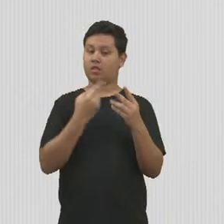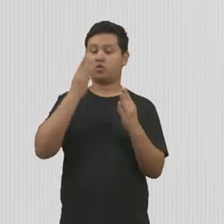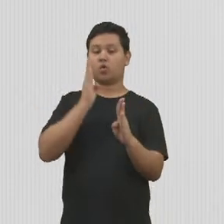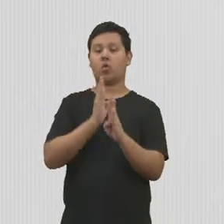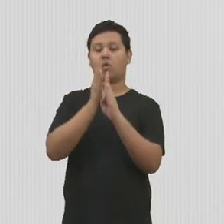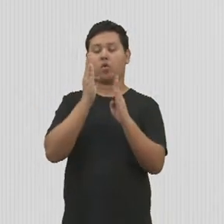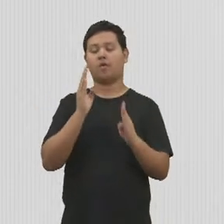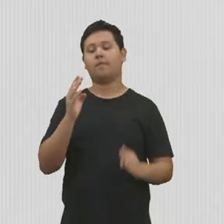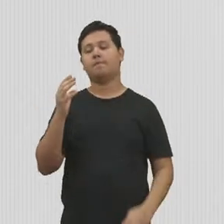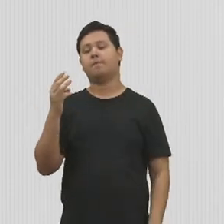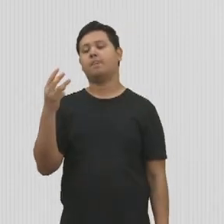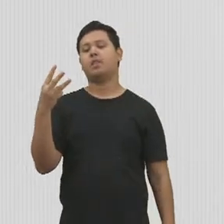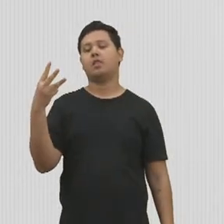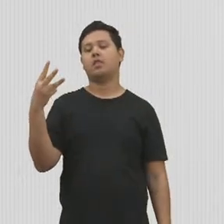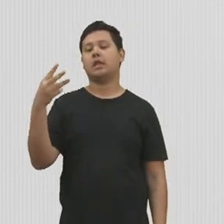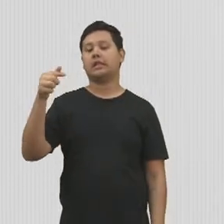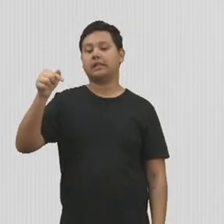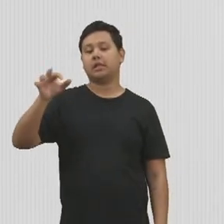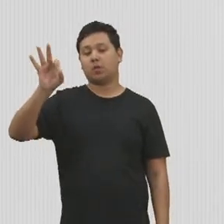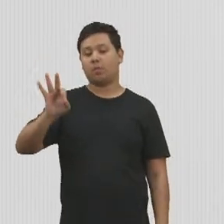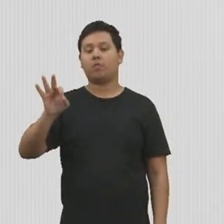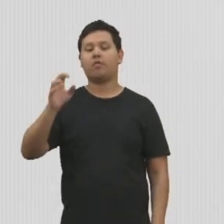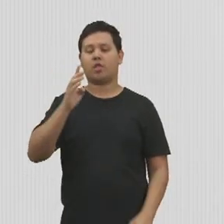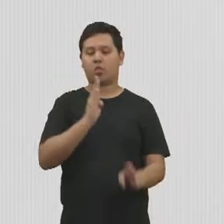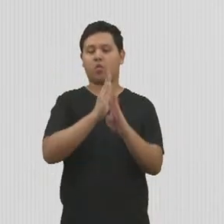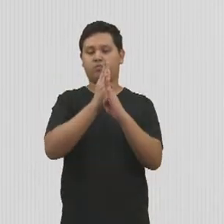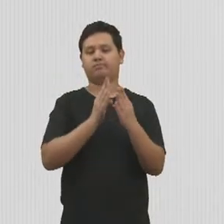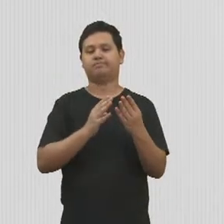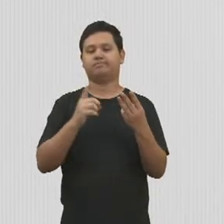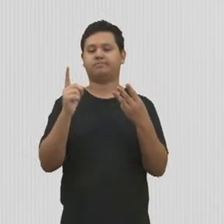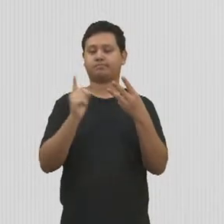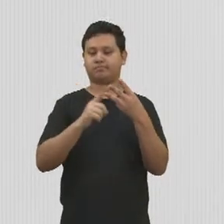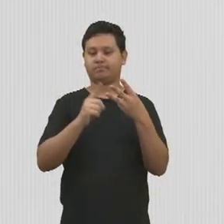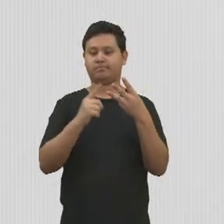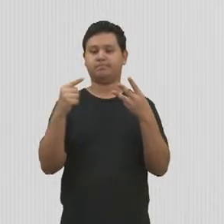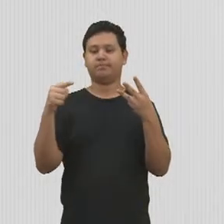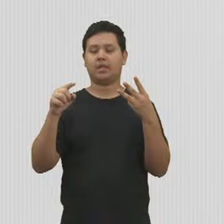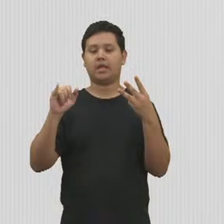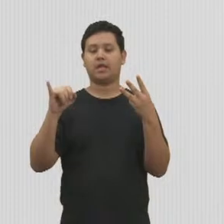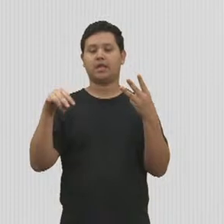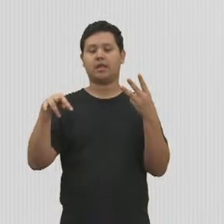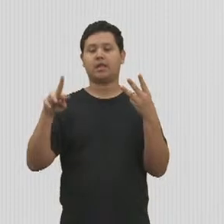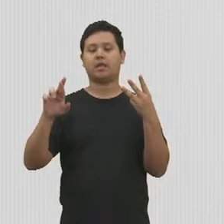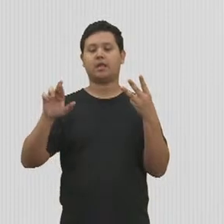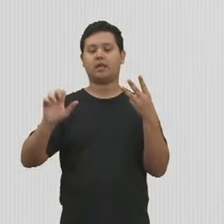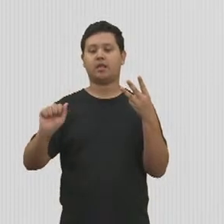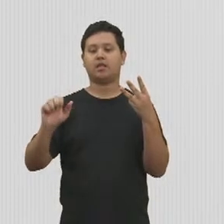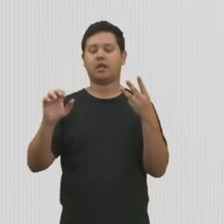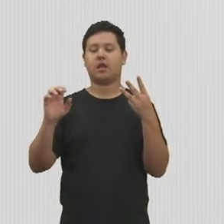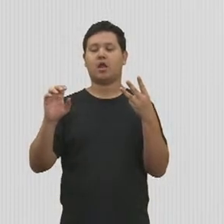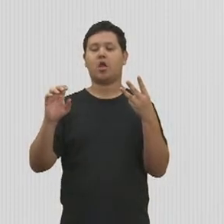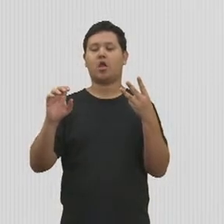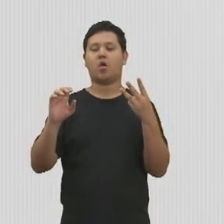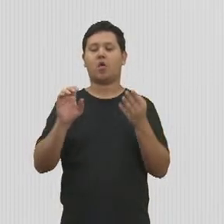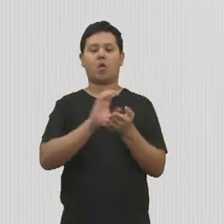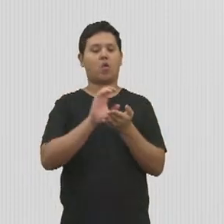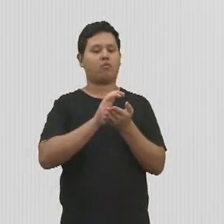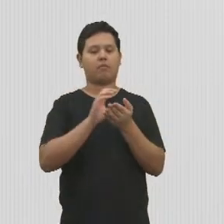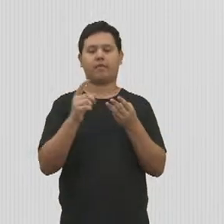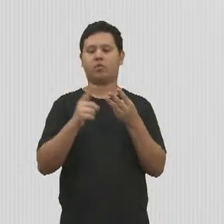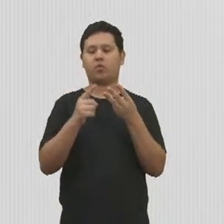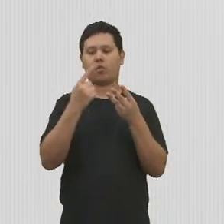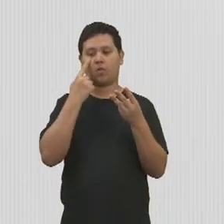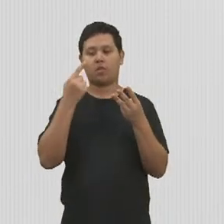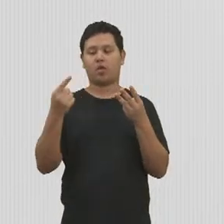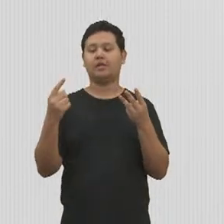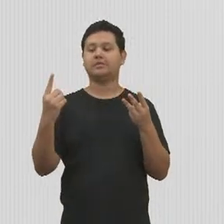seja, 37% do que estava previsto. Por fim, as receitas intra-orçamentárias entre os órgãos da Prefeitura, que estava